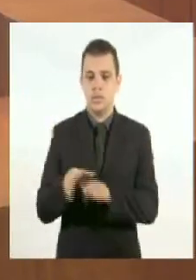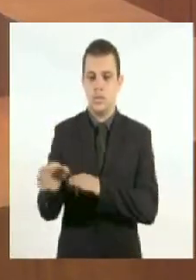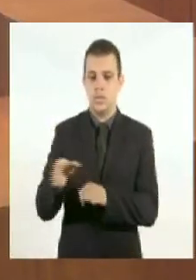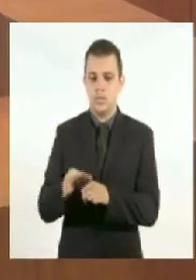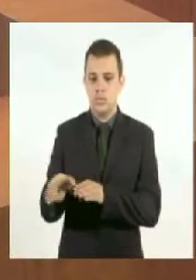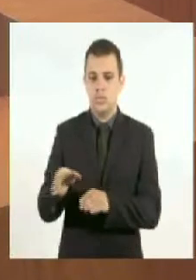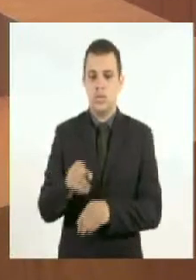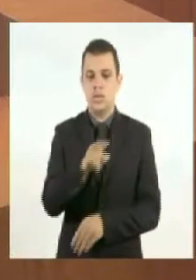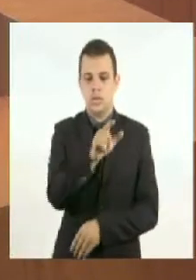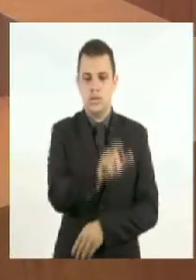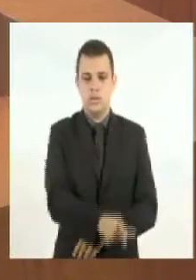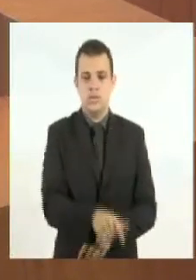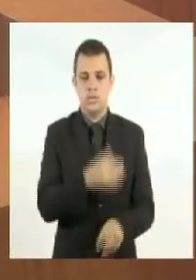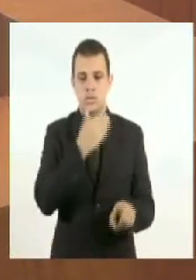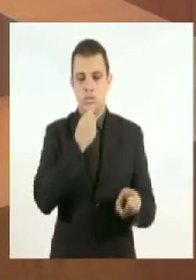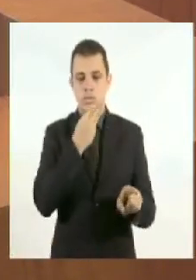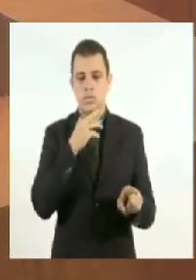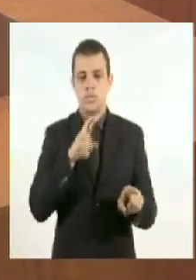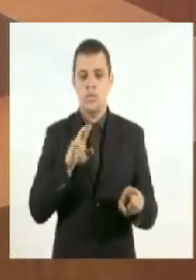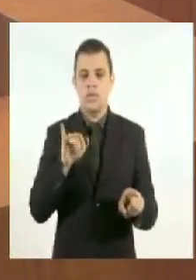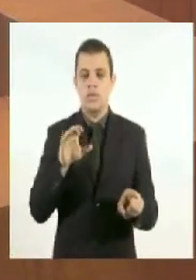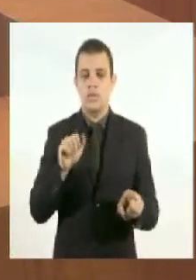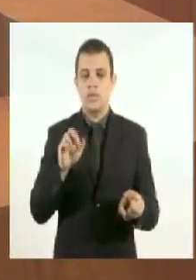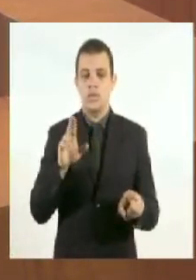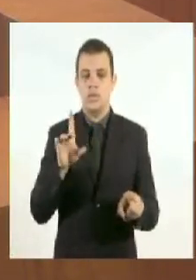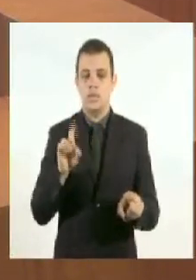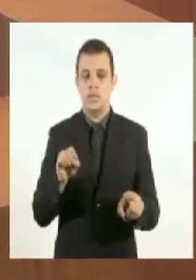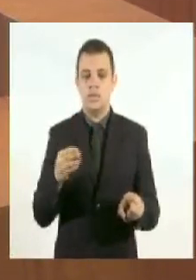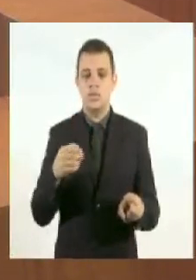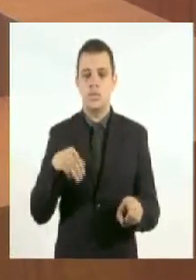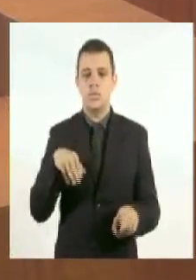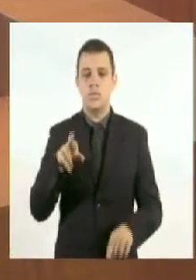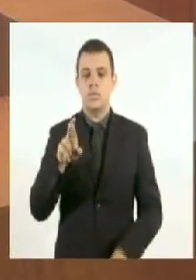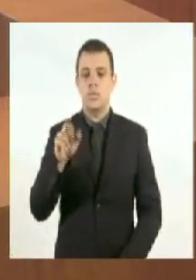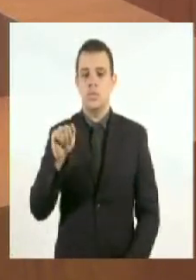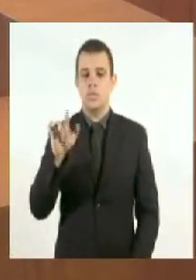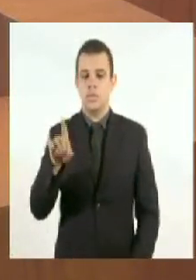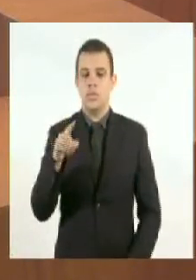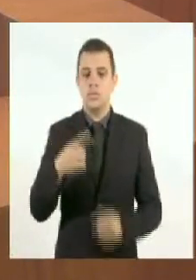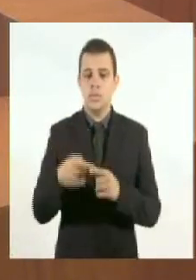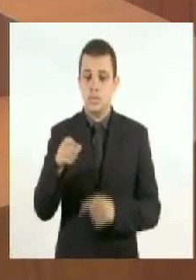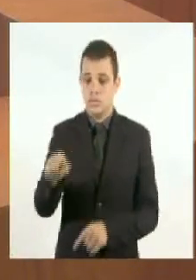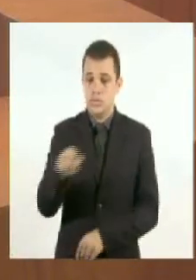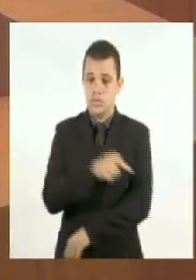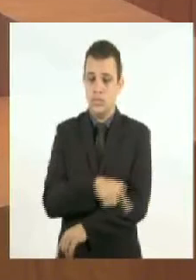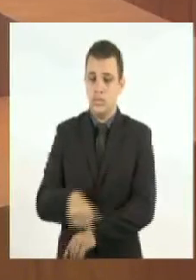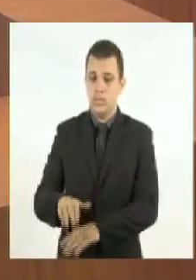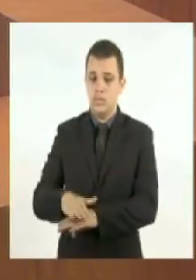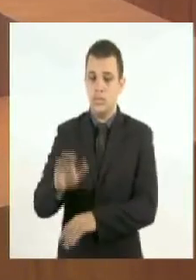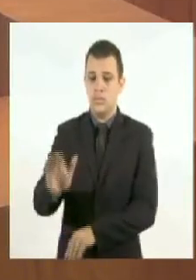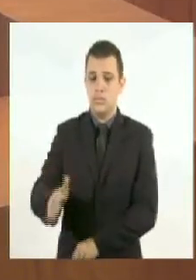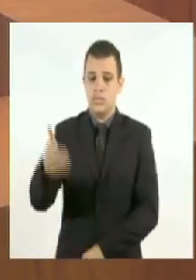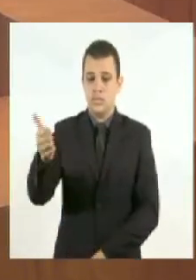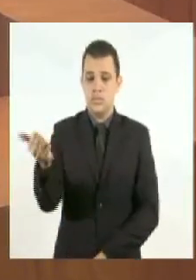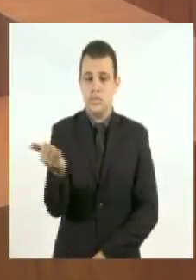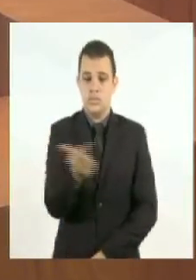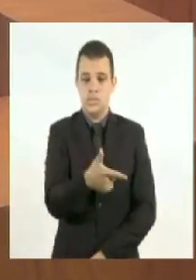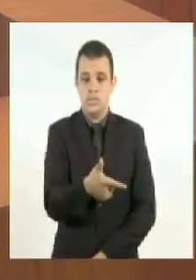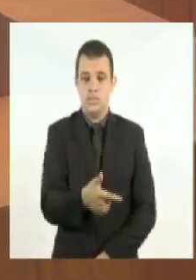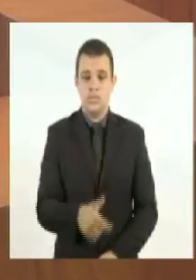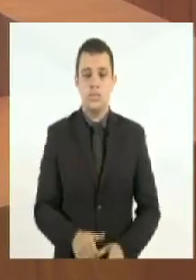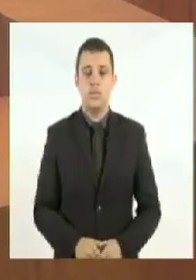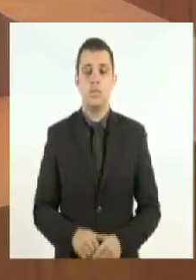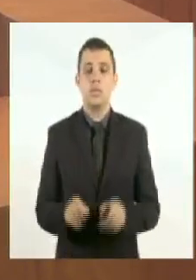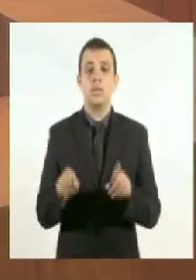Murá, porque Vossa Excelência é muito melhor, muito mais educado do que o deputado Ricardo. E espero que esta Assembleia sirva para Vossa